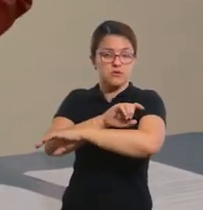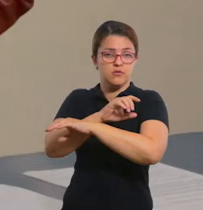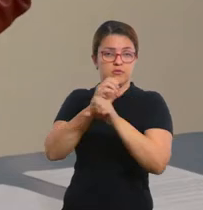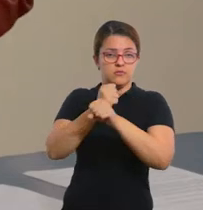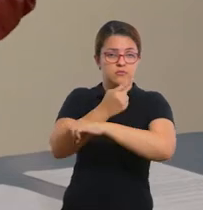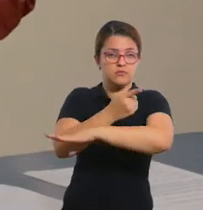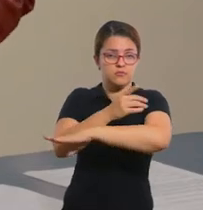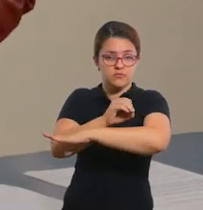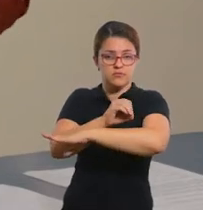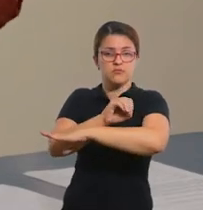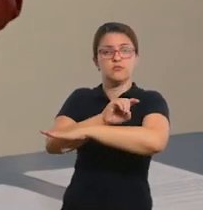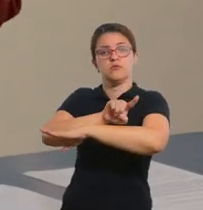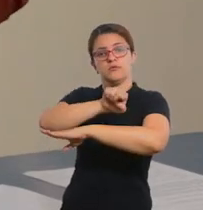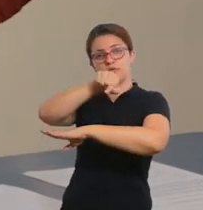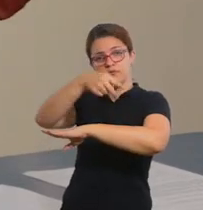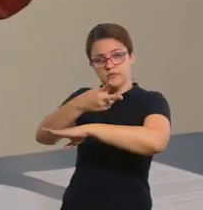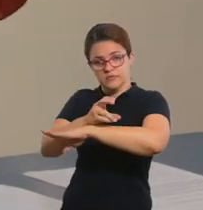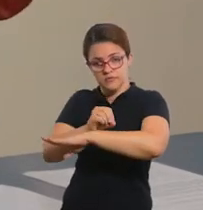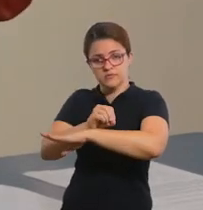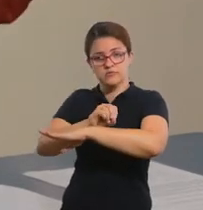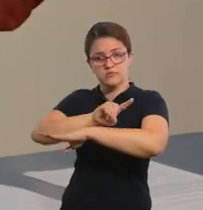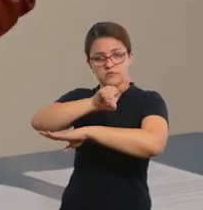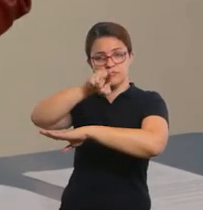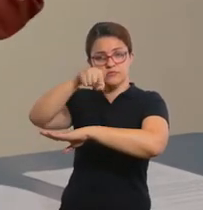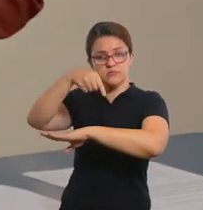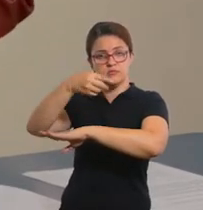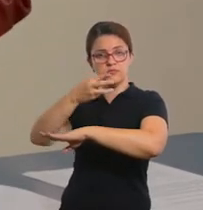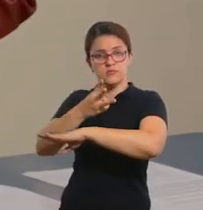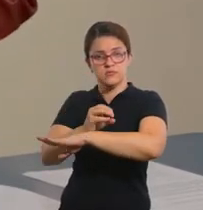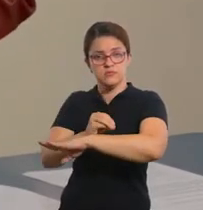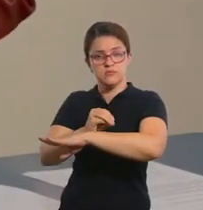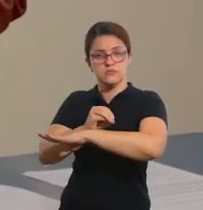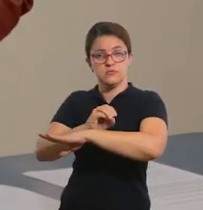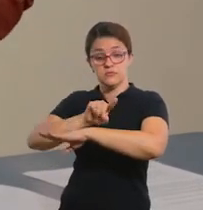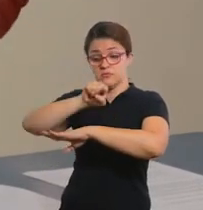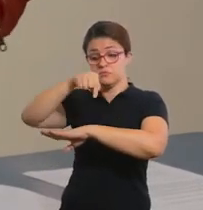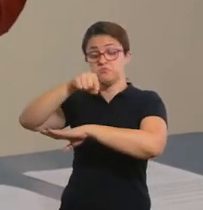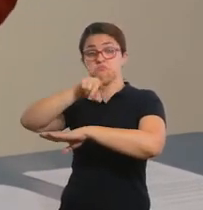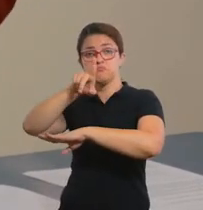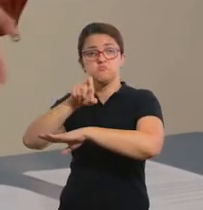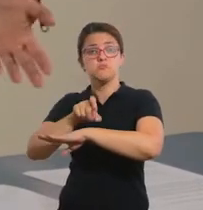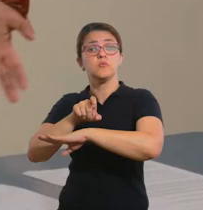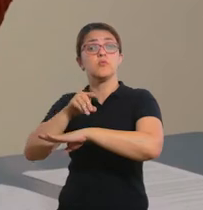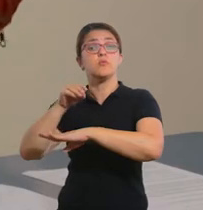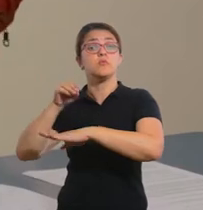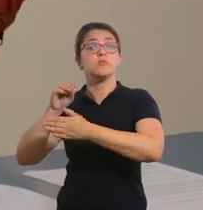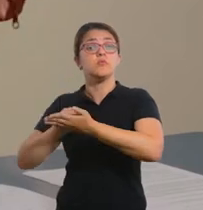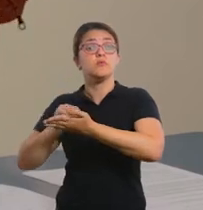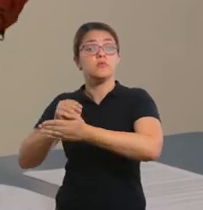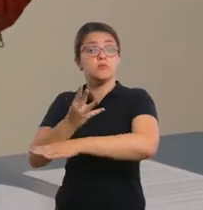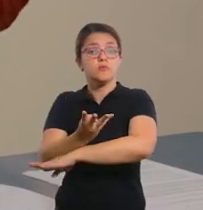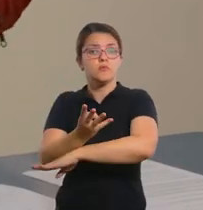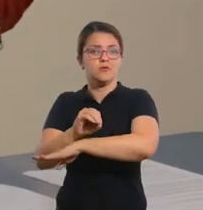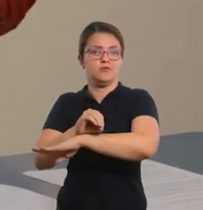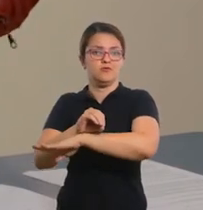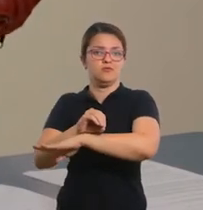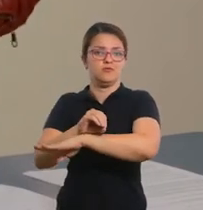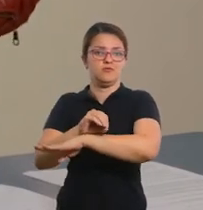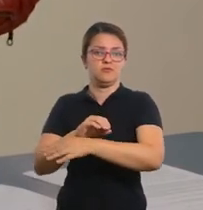10, 10. 10 mais 10, 20. 20 mais 10, 30. O número que está faltando é o 40,